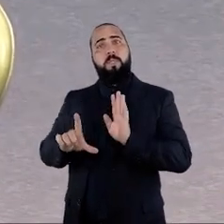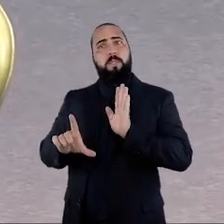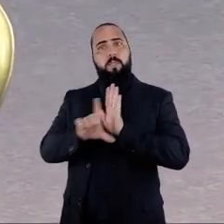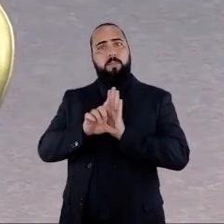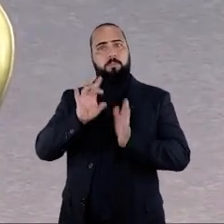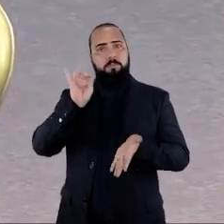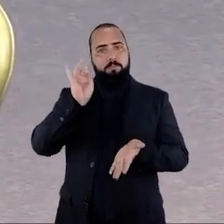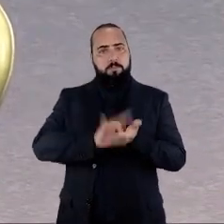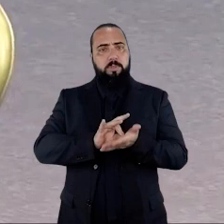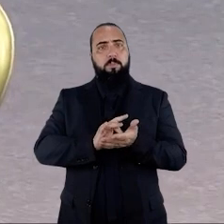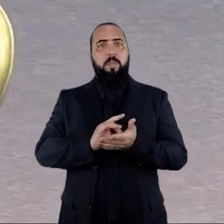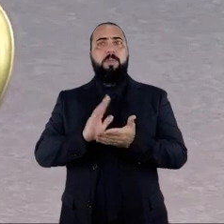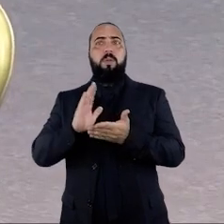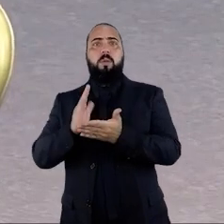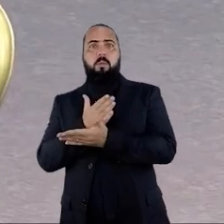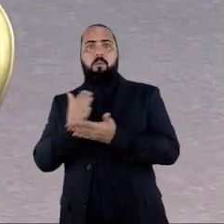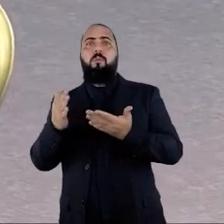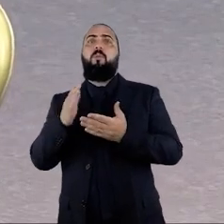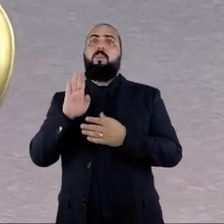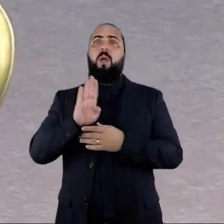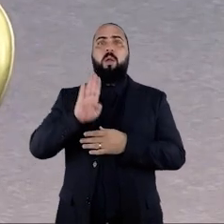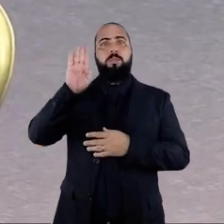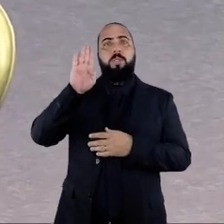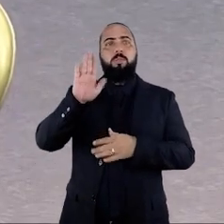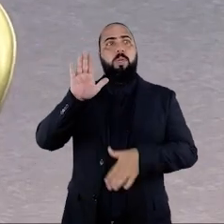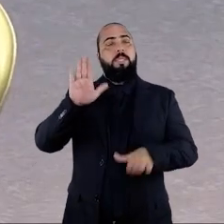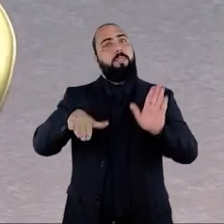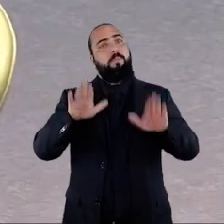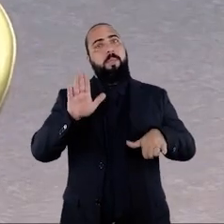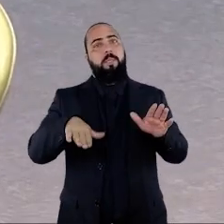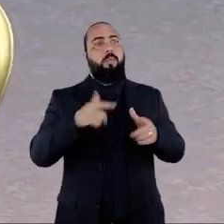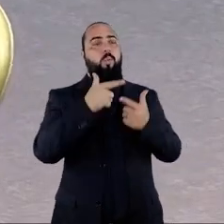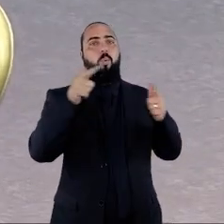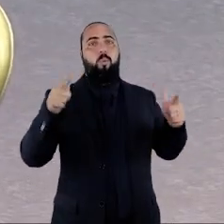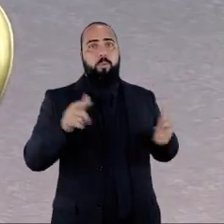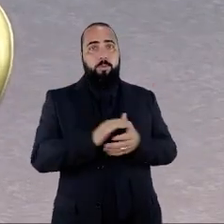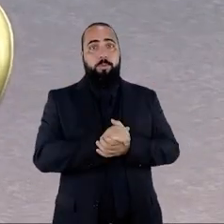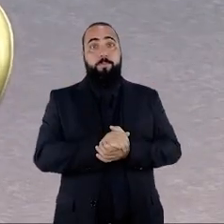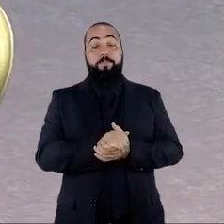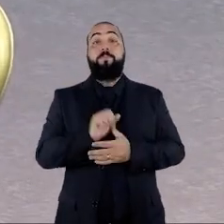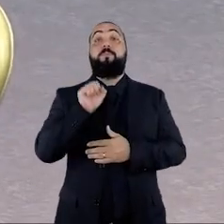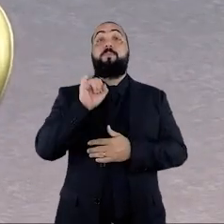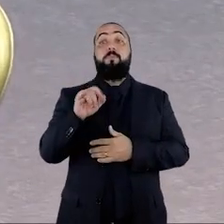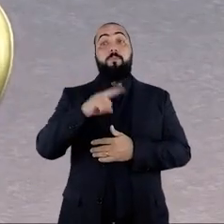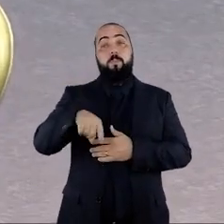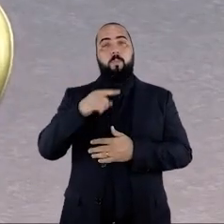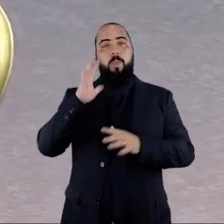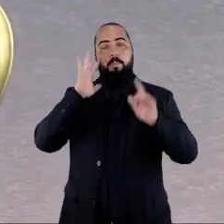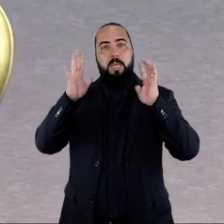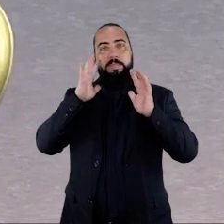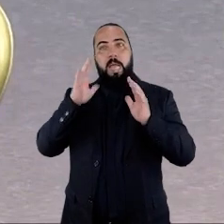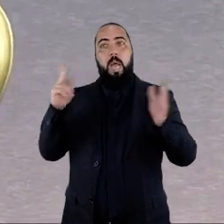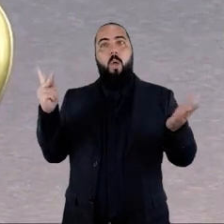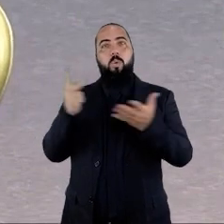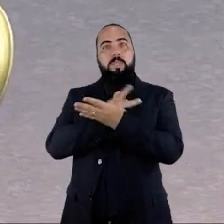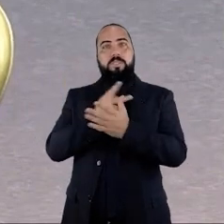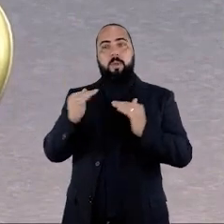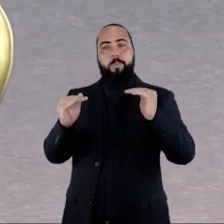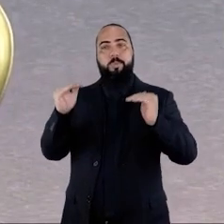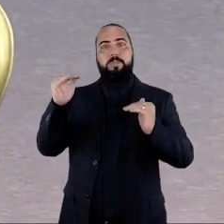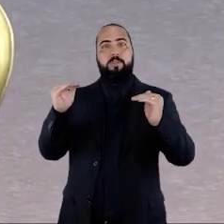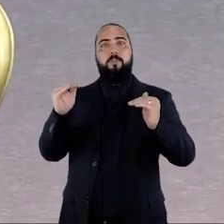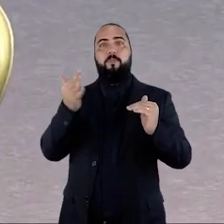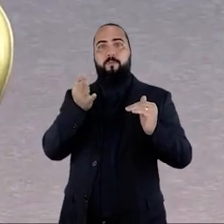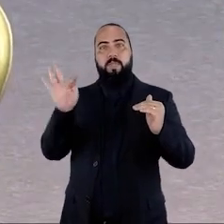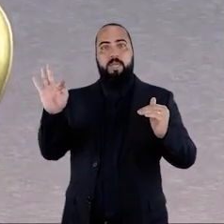de legitimar determinadas candidaturas em detrimento de outras. Se a gente não considerar estritamente o caso